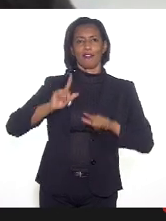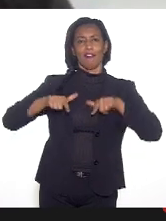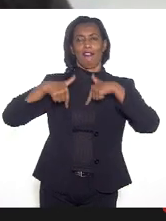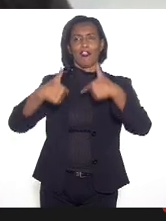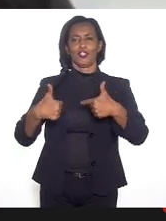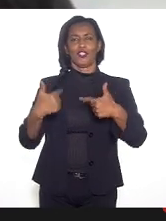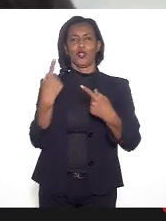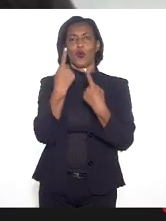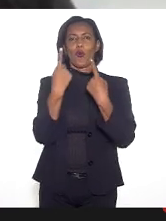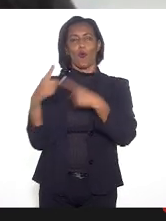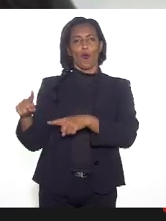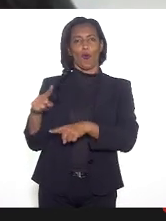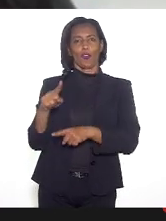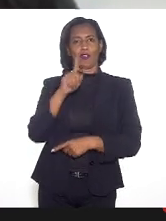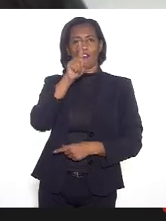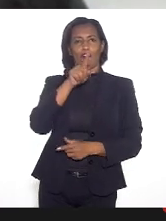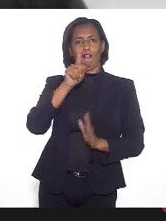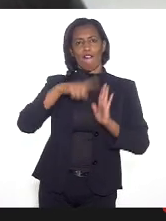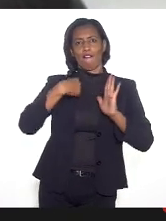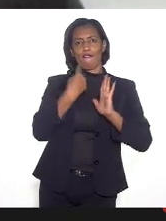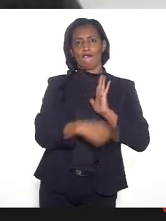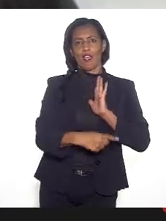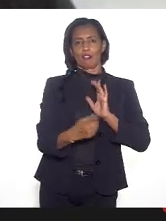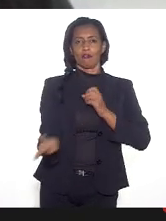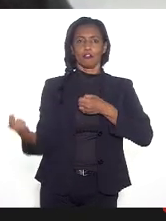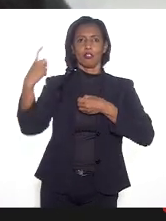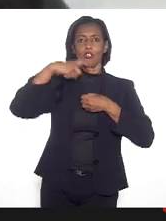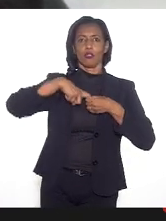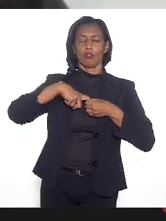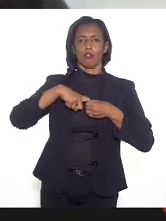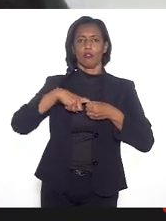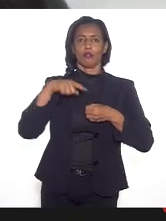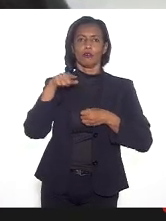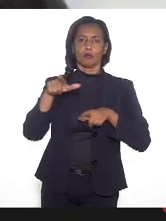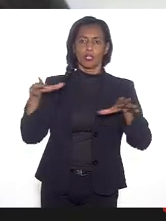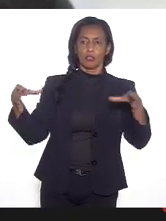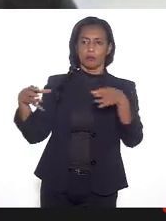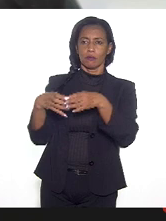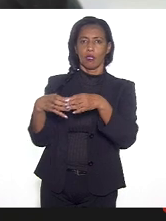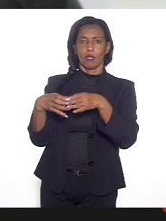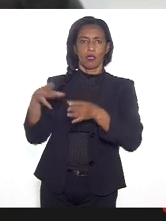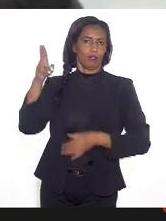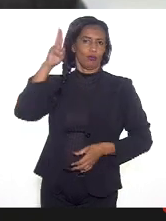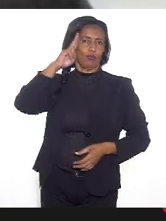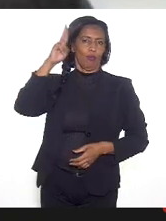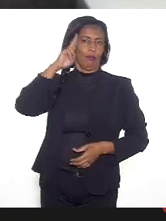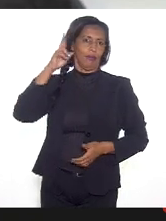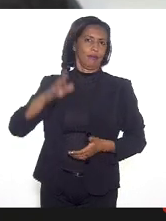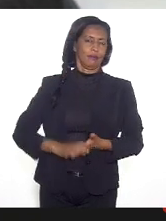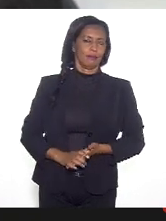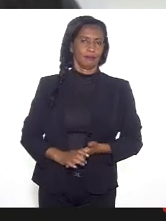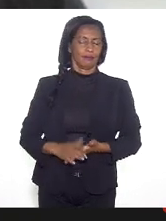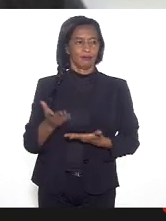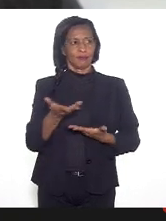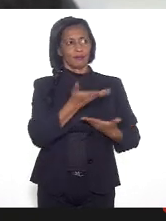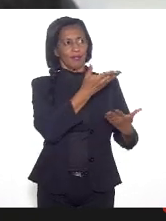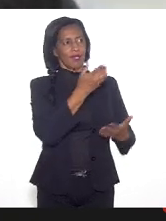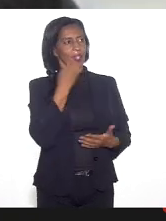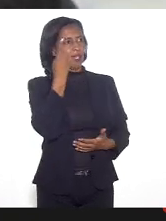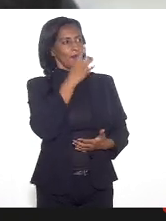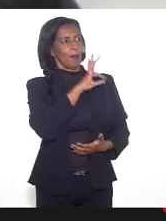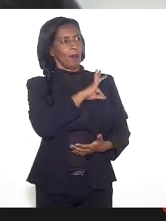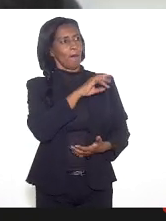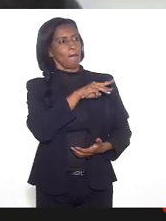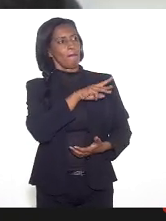serão tomadas para retorno desse efetivo à tropa. Passar a palavra para a deputada Marta Rocha